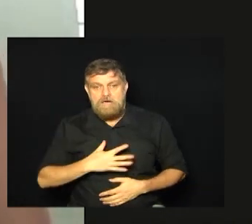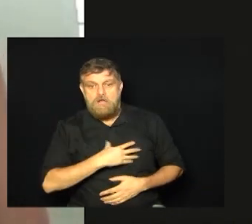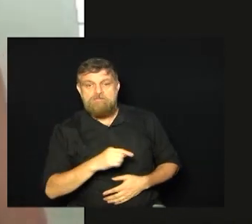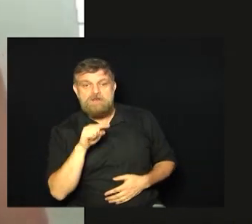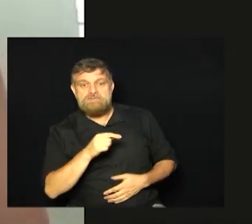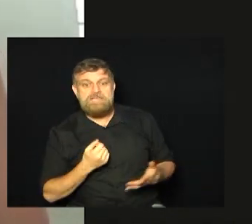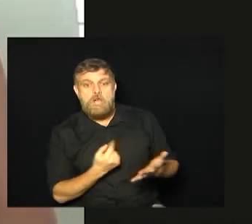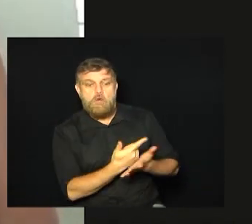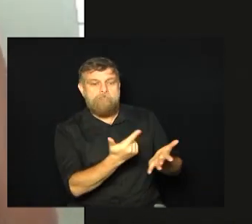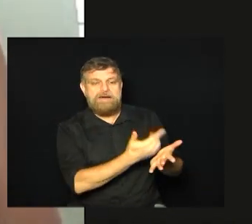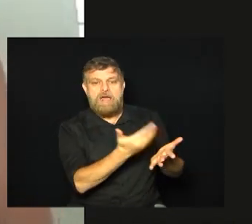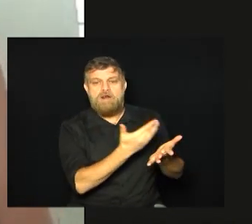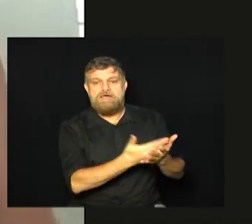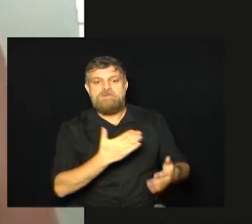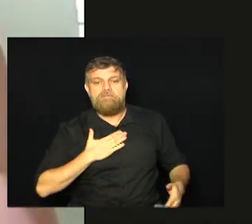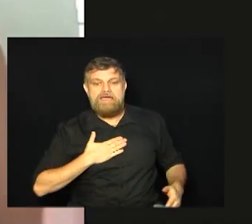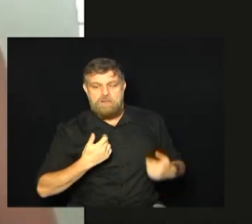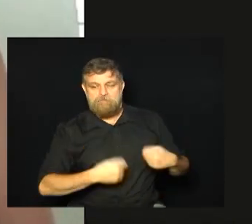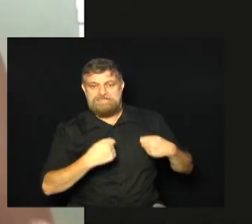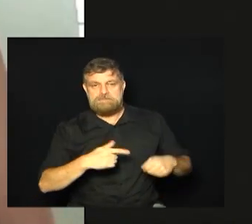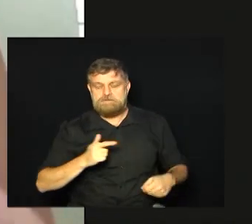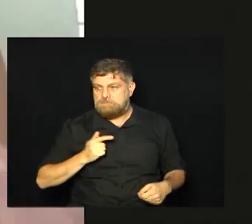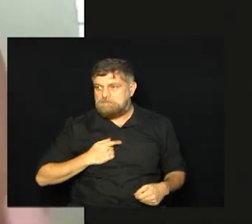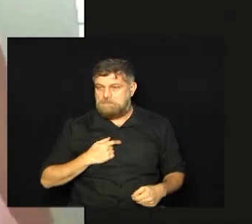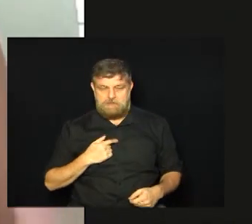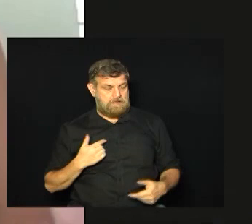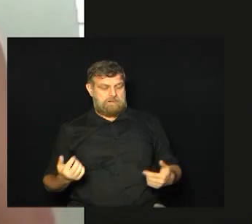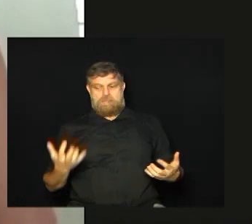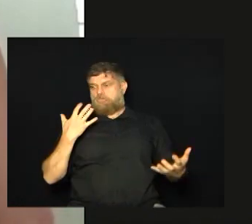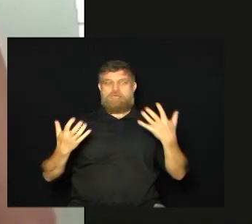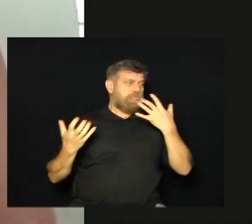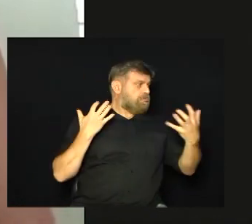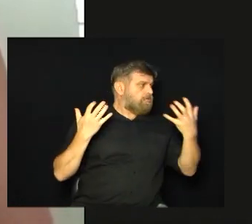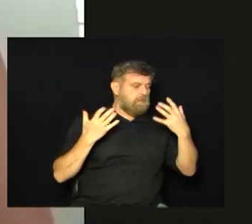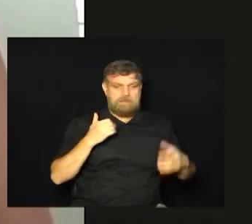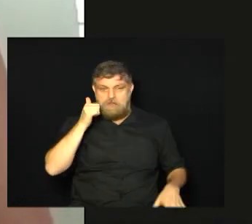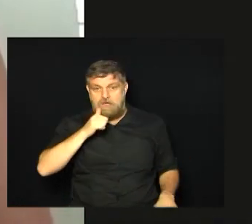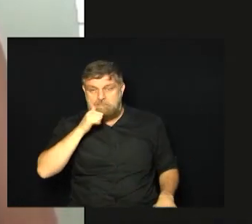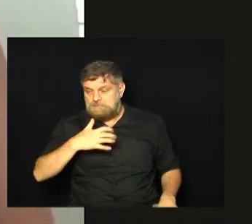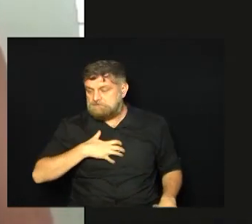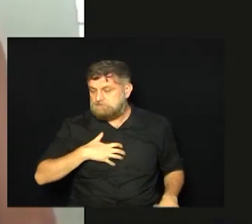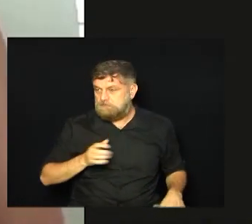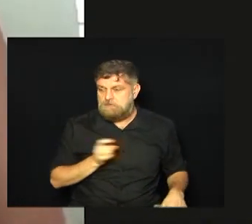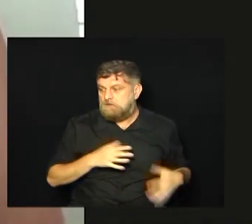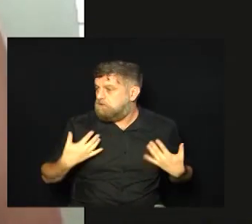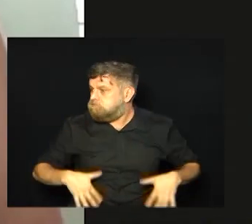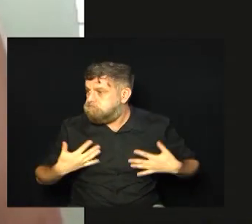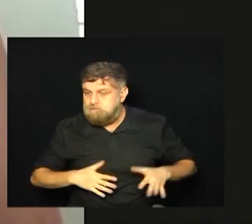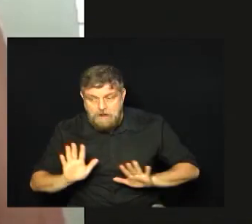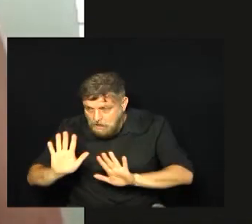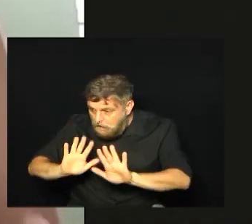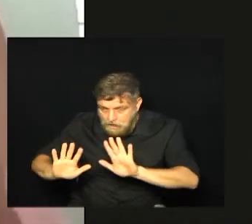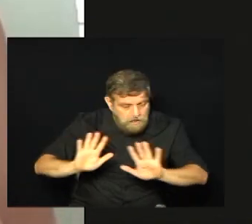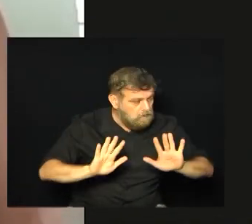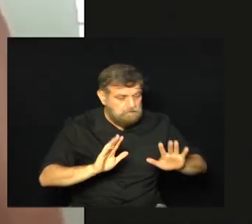pode comprar um livro de escola que eu preciso? E ela começa a sentir um pânico e fala, meu Deus,